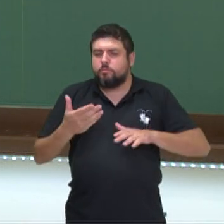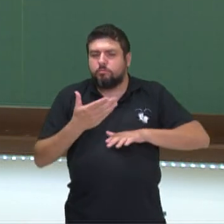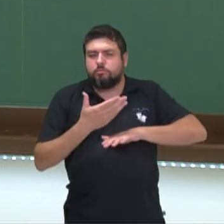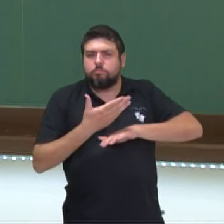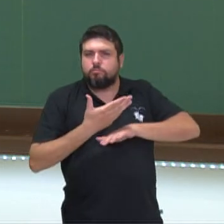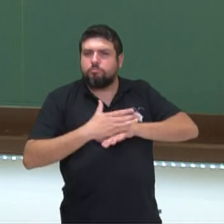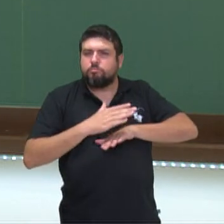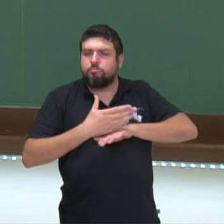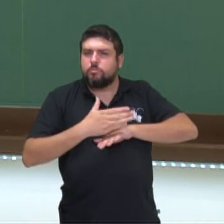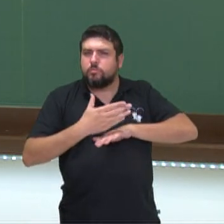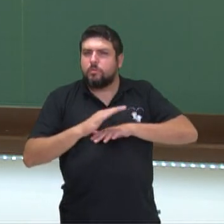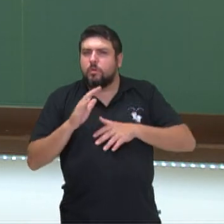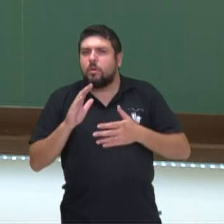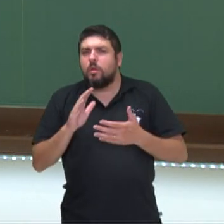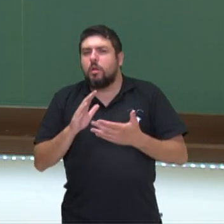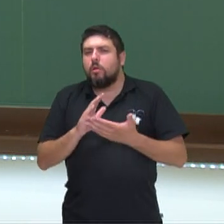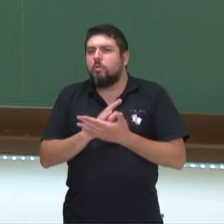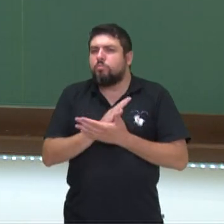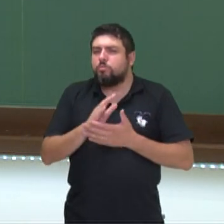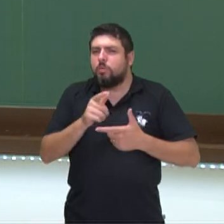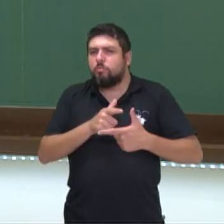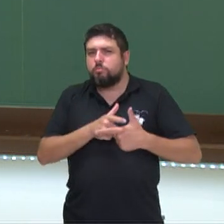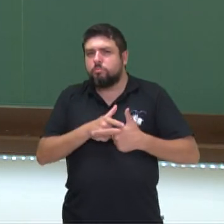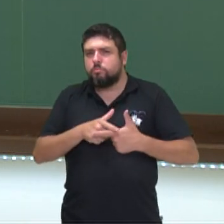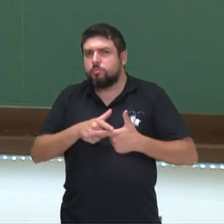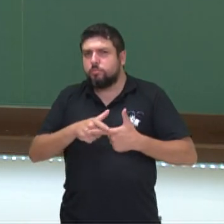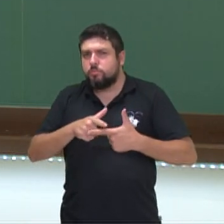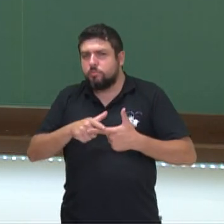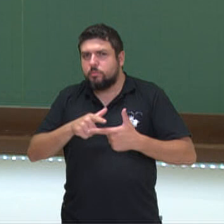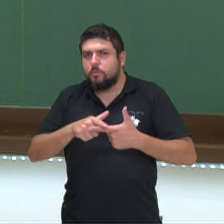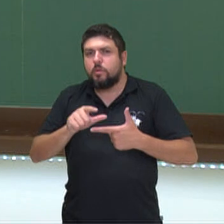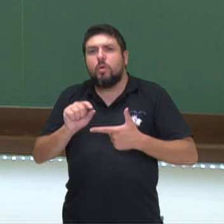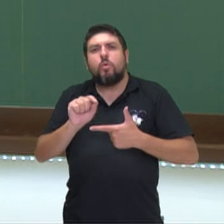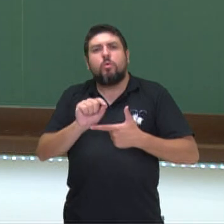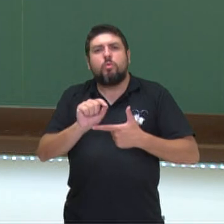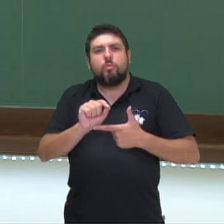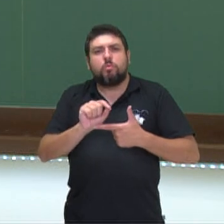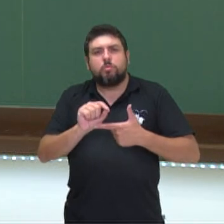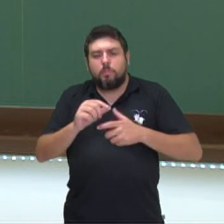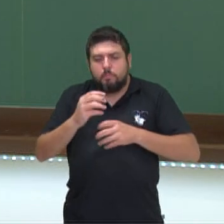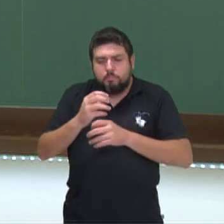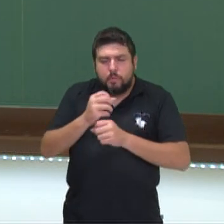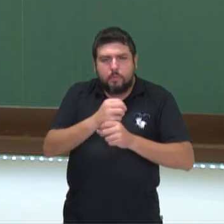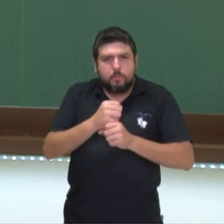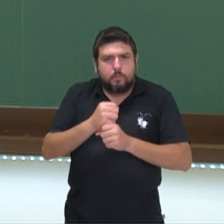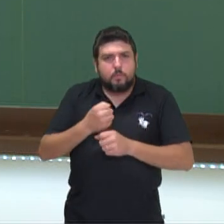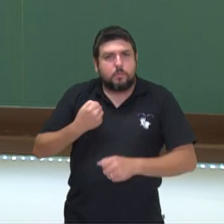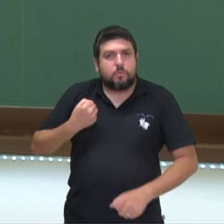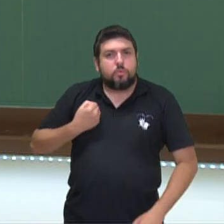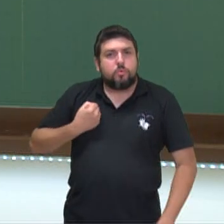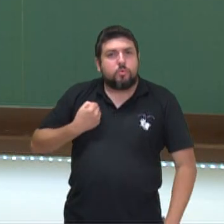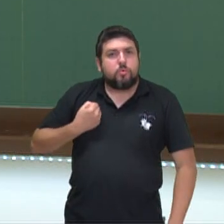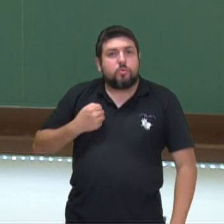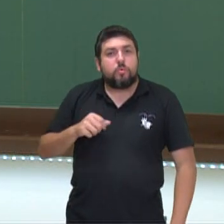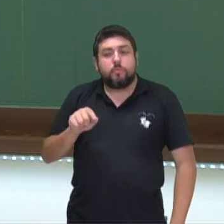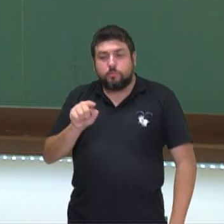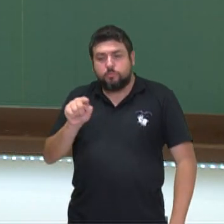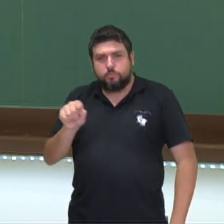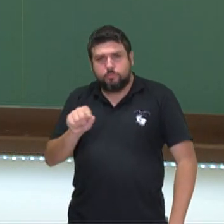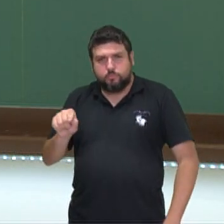algumas problemas envolvendo os números inteiros. E vamos falar especificamente